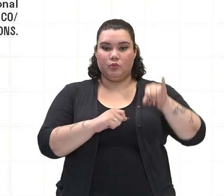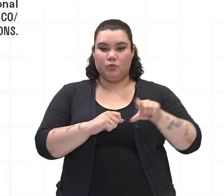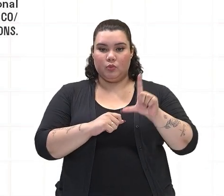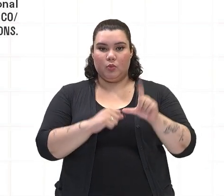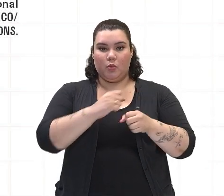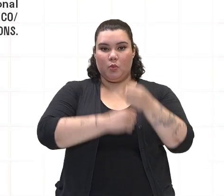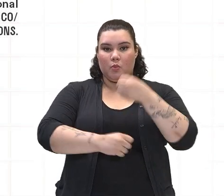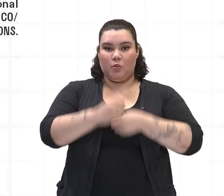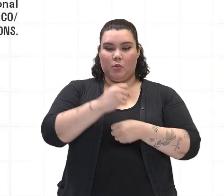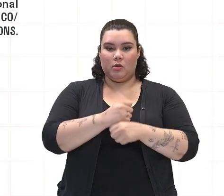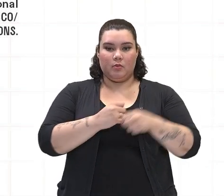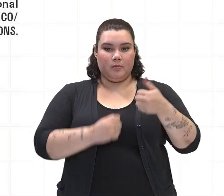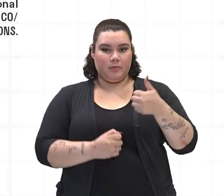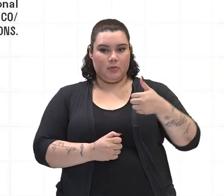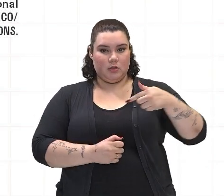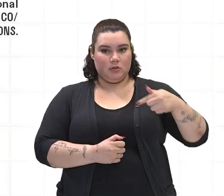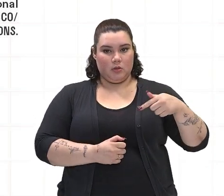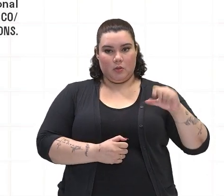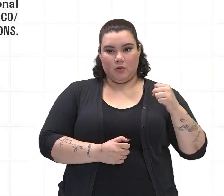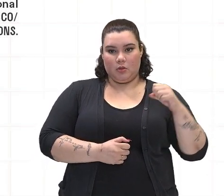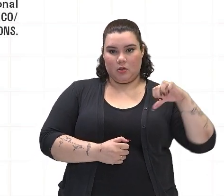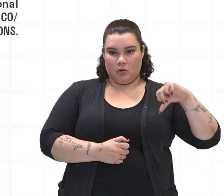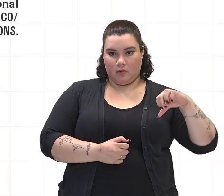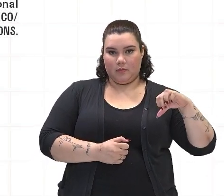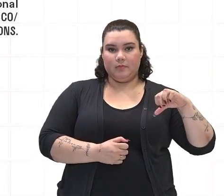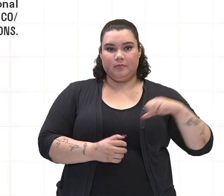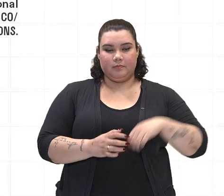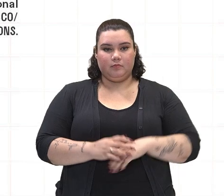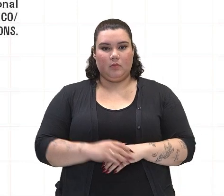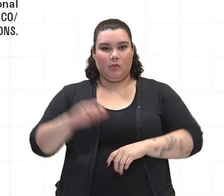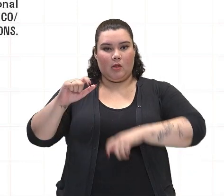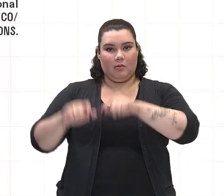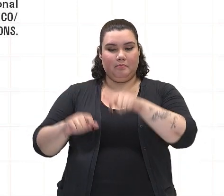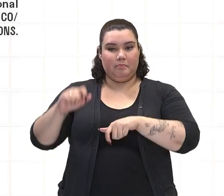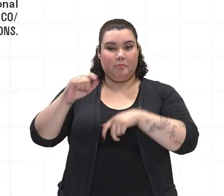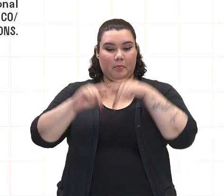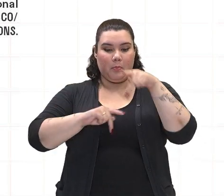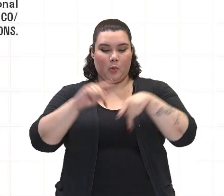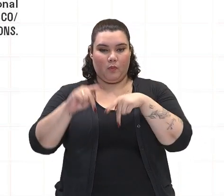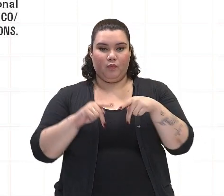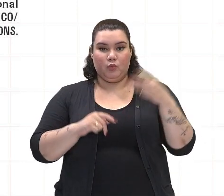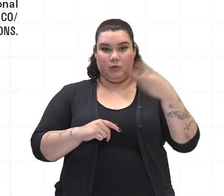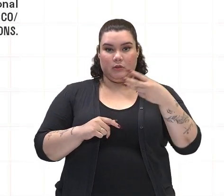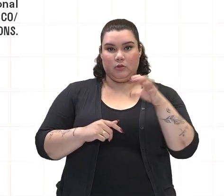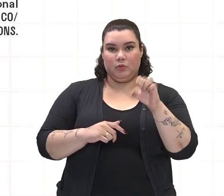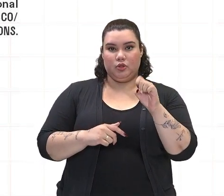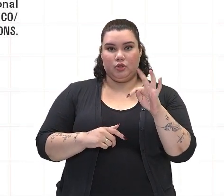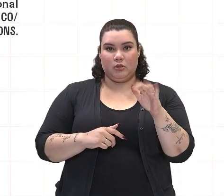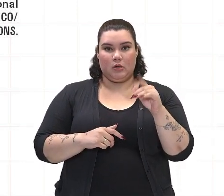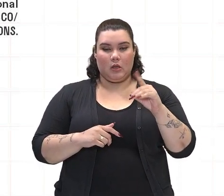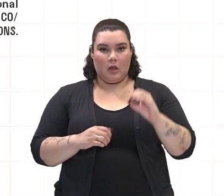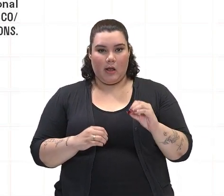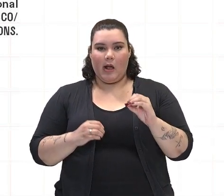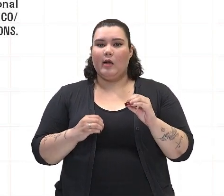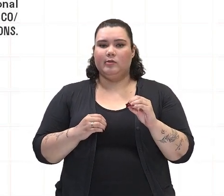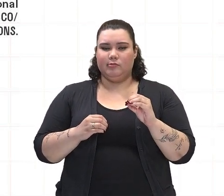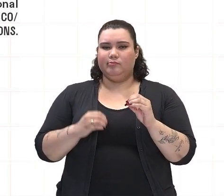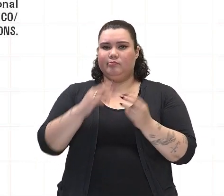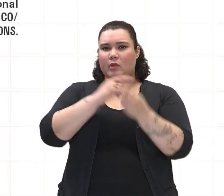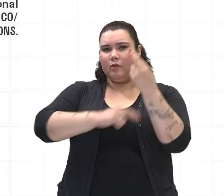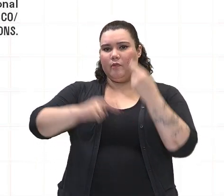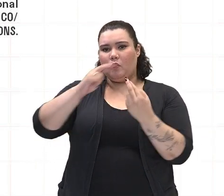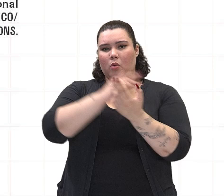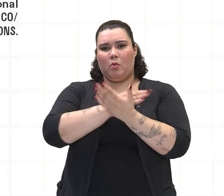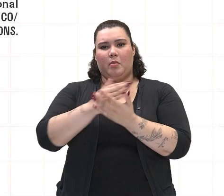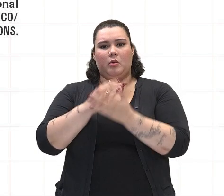julho de 1789, os sans-culottes parisienses se rebelaram atacando a Bastilha, prisão símbolo do